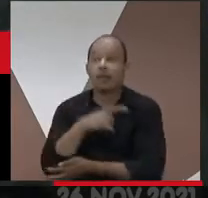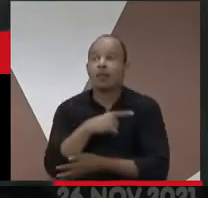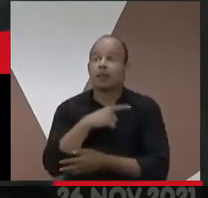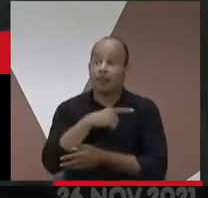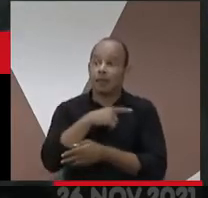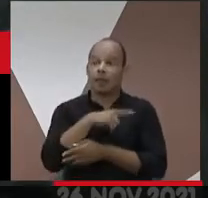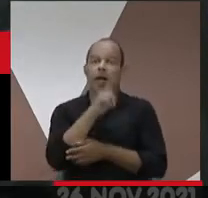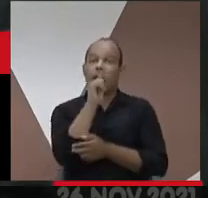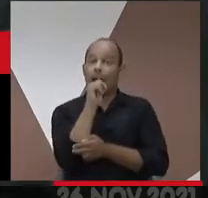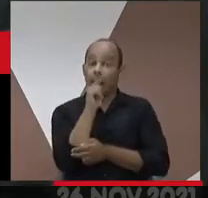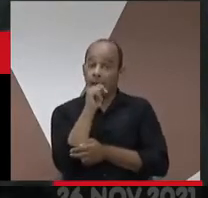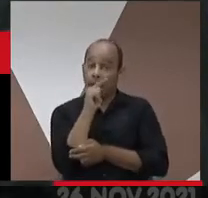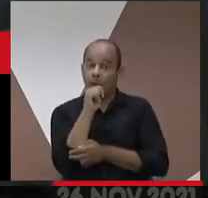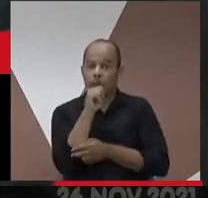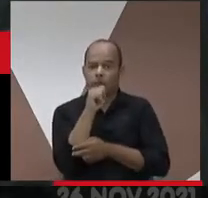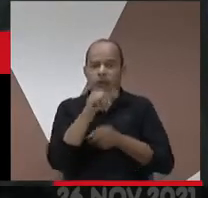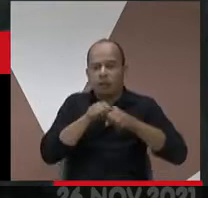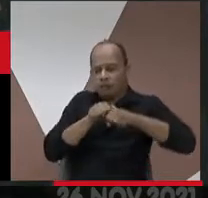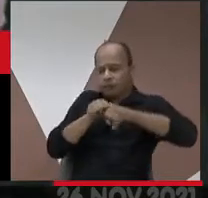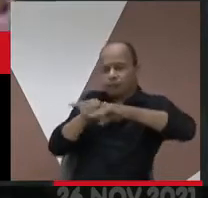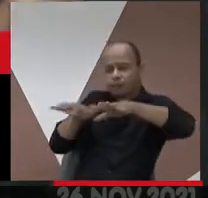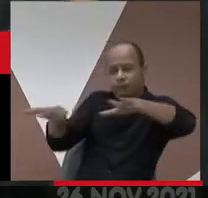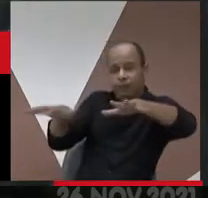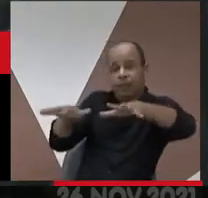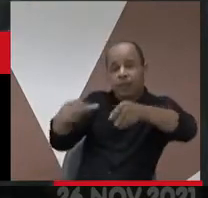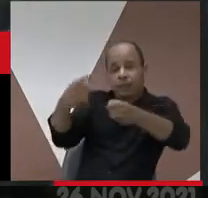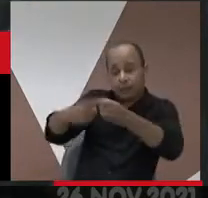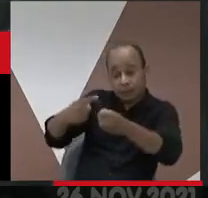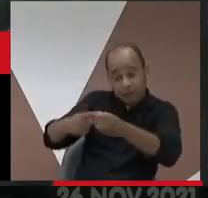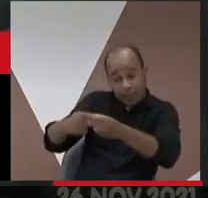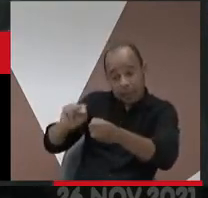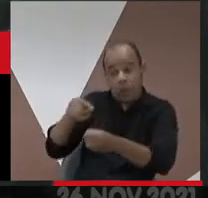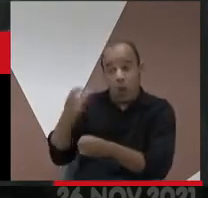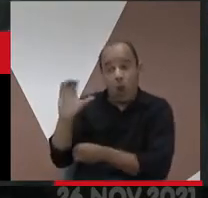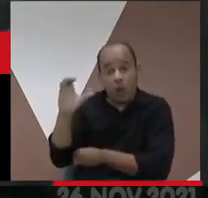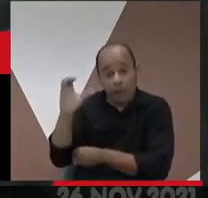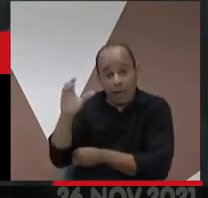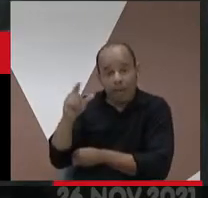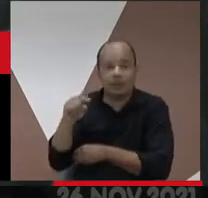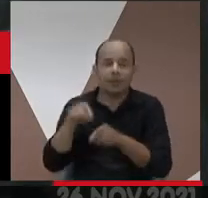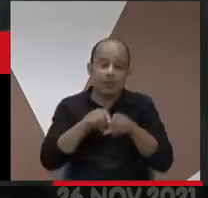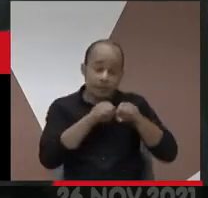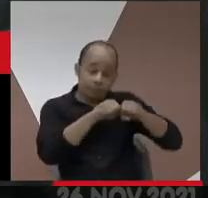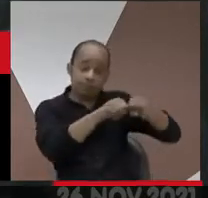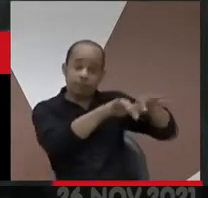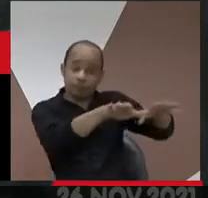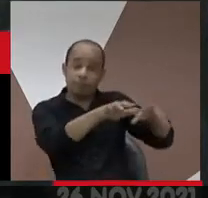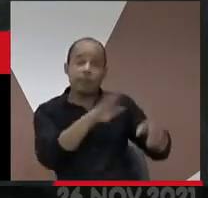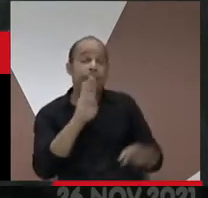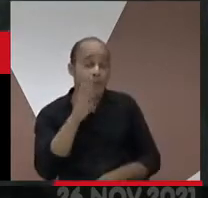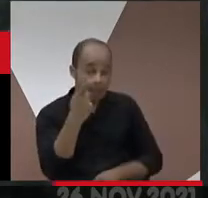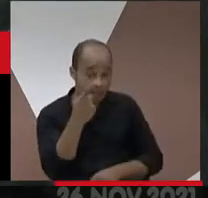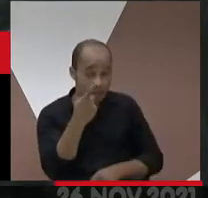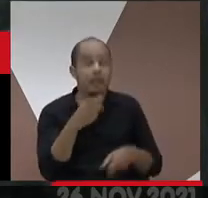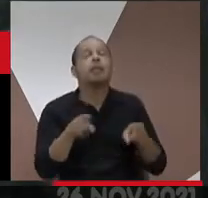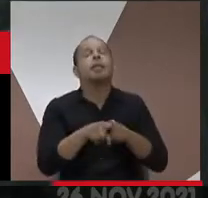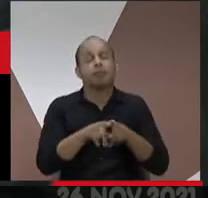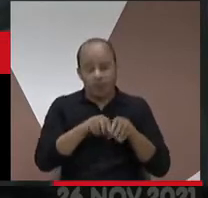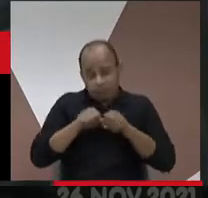660 mil habitantes, mas também porque abastece parte de Belo Horizonte e parte de